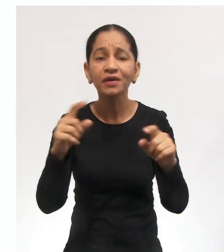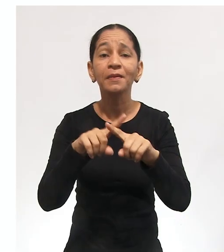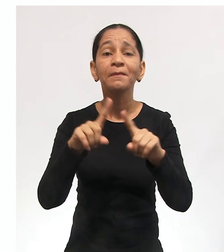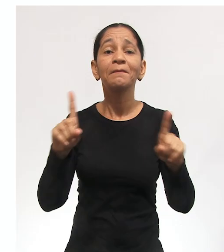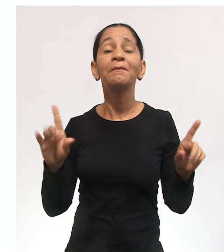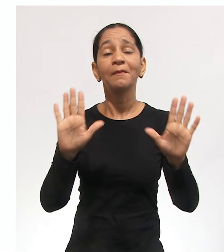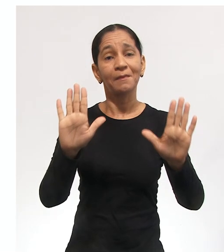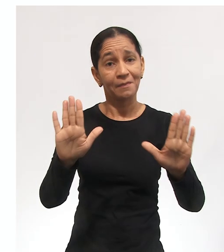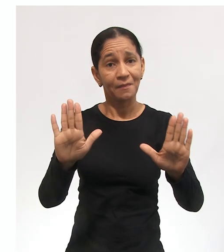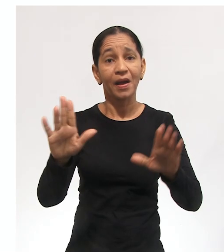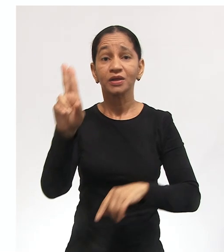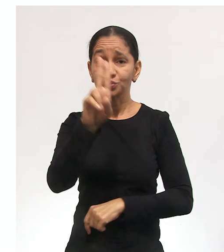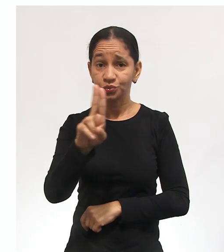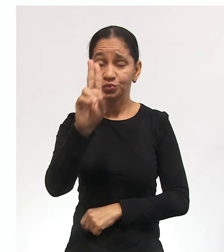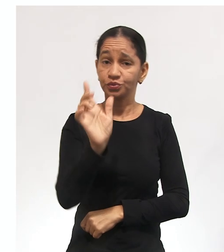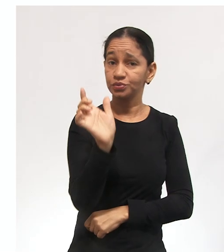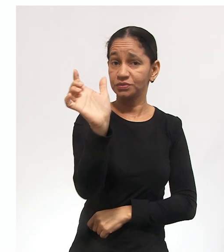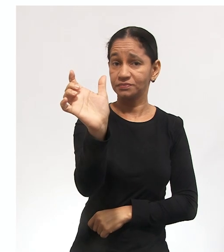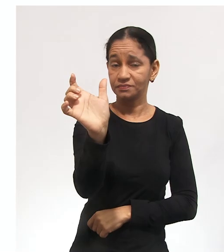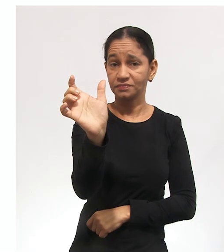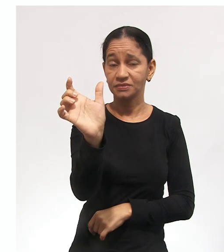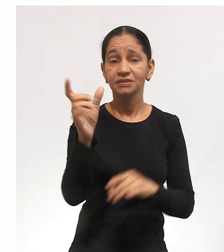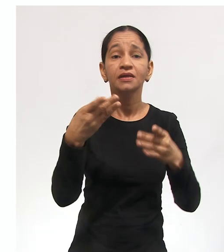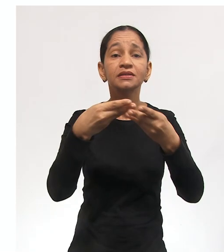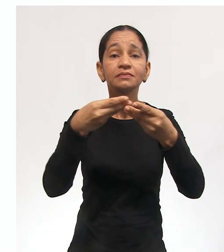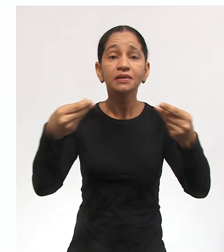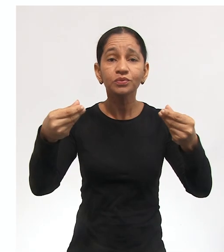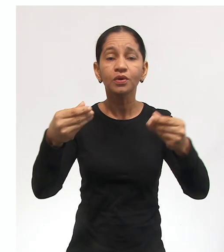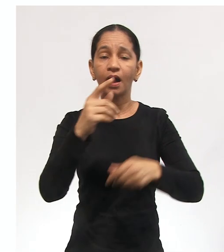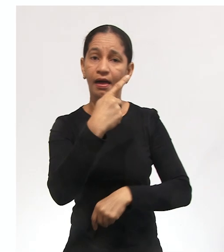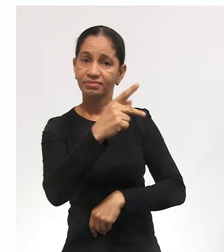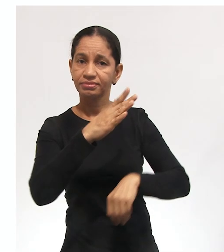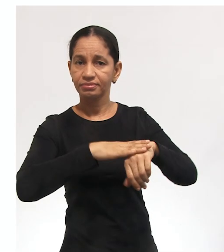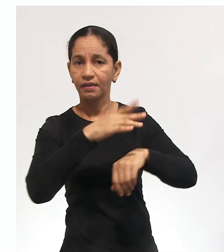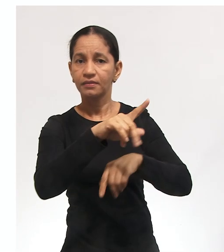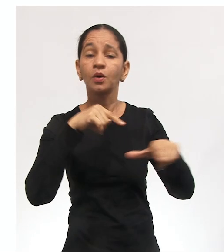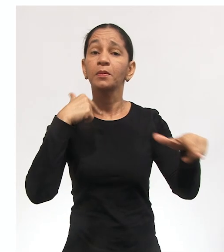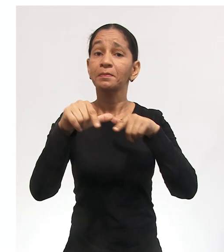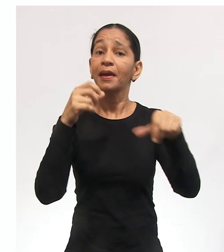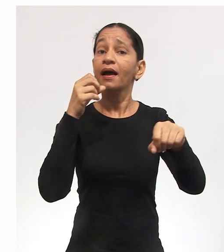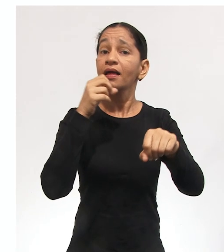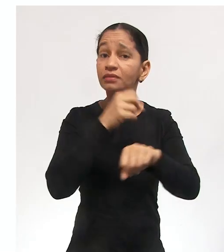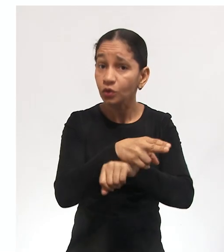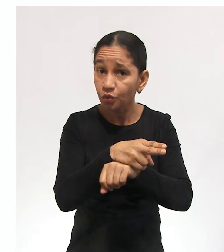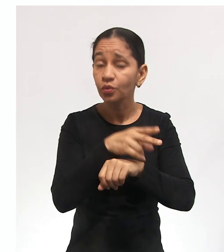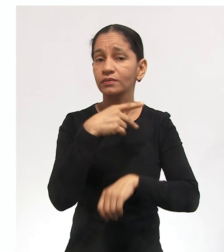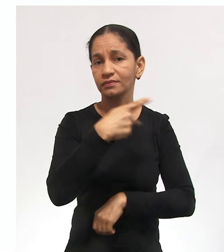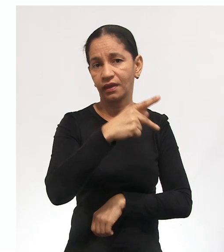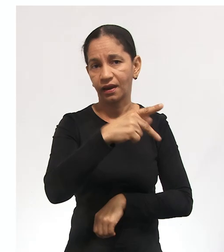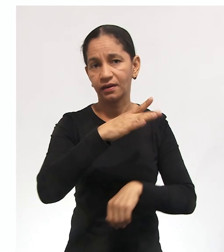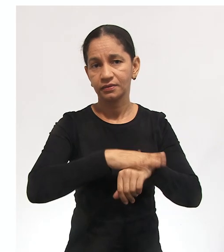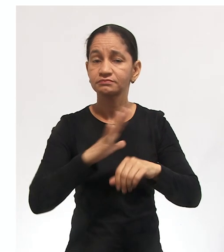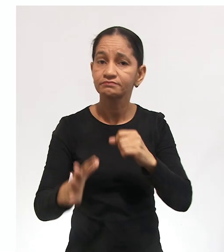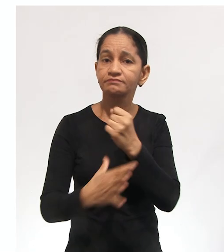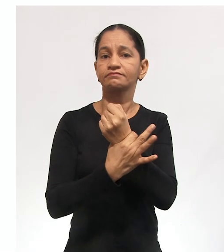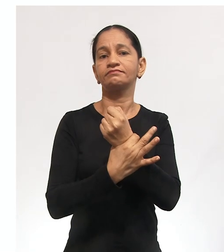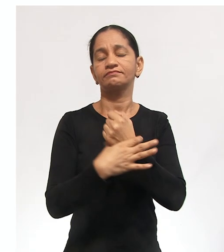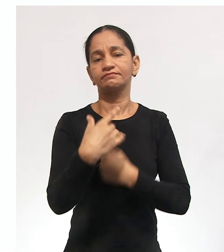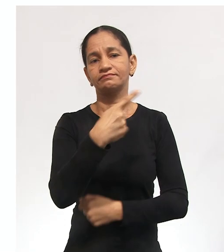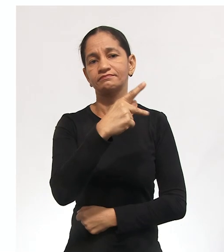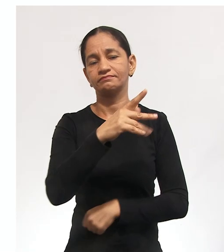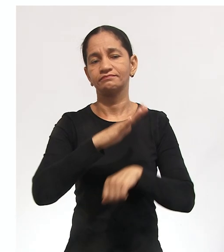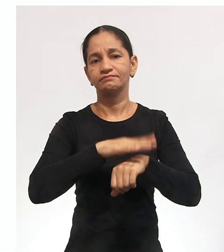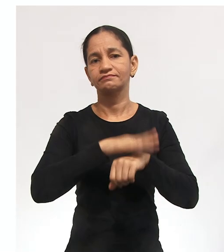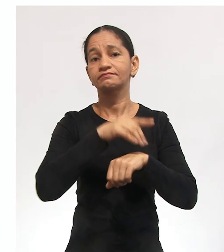mas o uso, então, da despersonificação é no sentido de garantir, inclusive, que